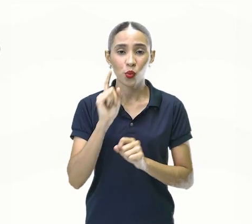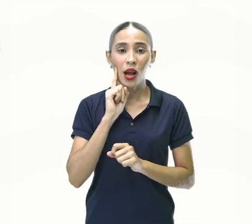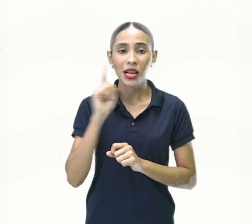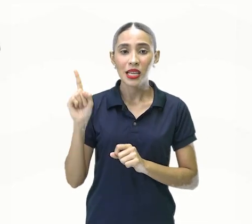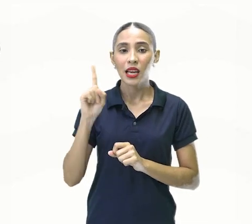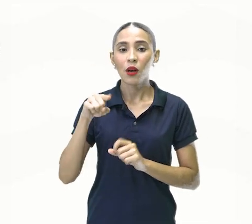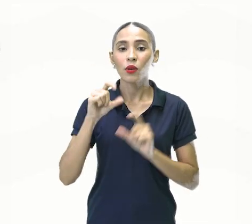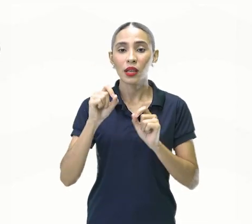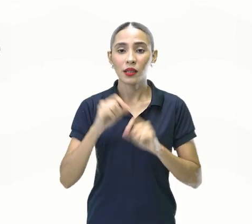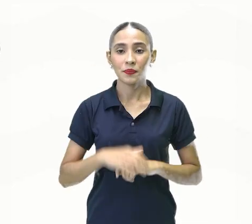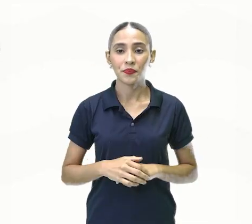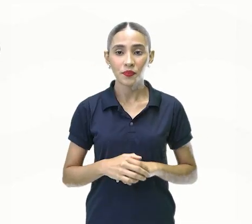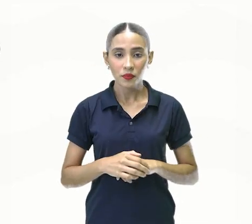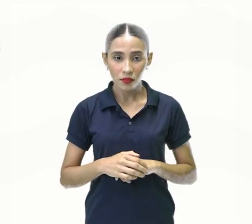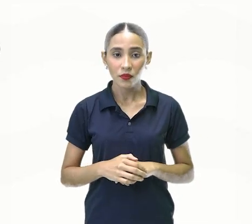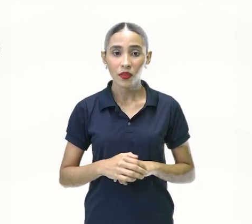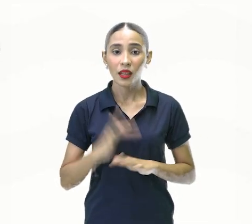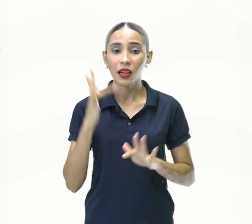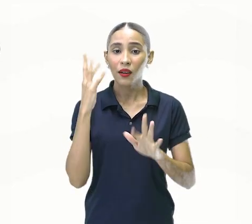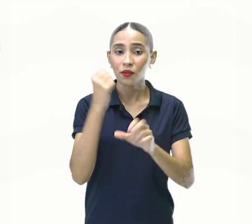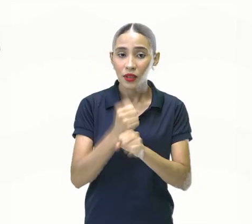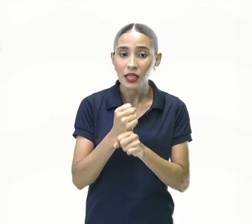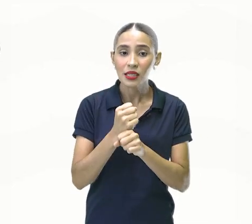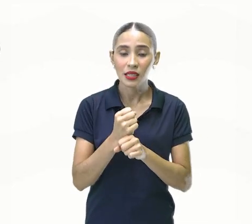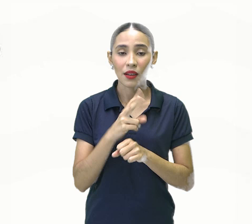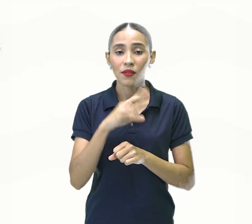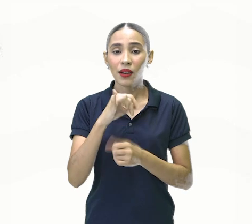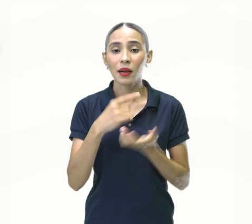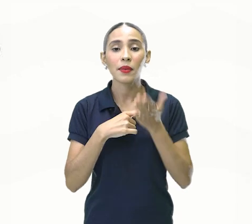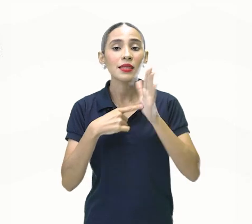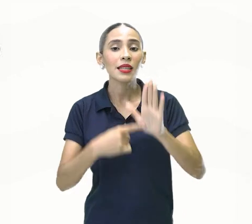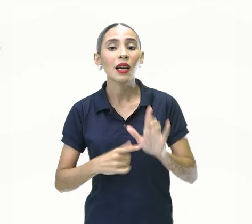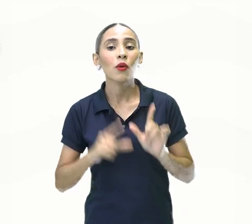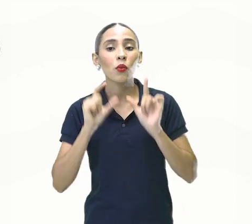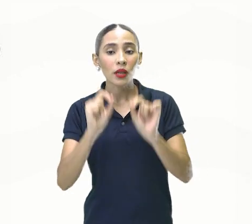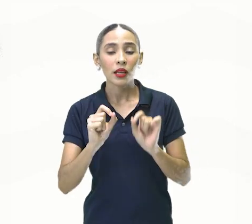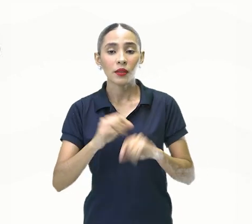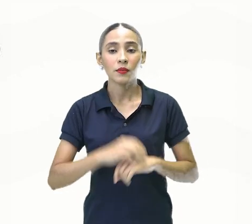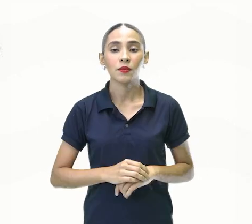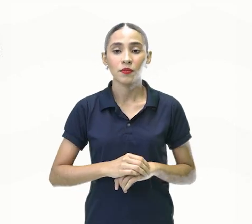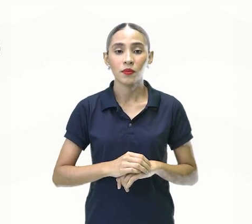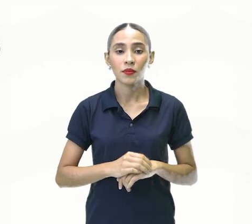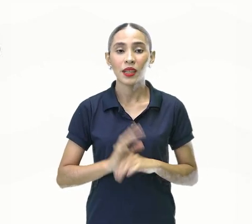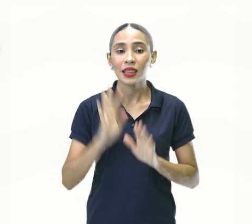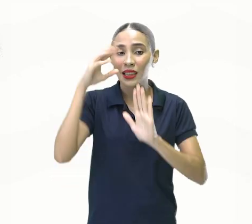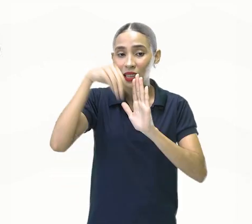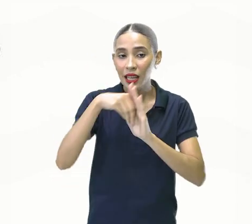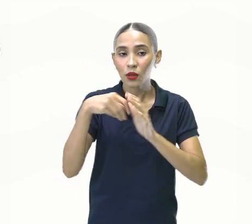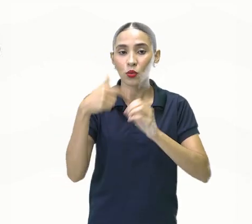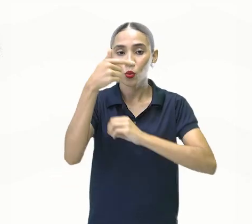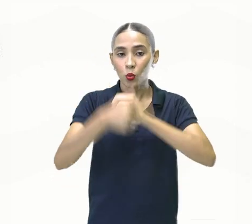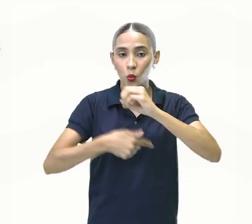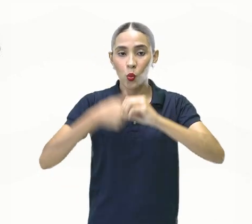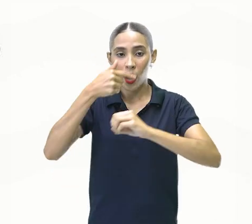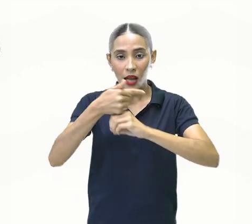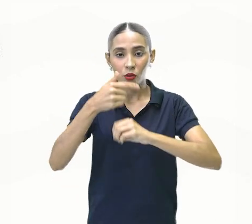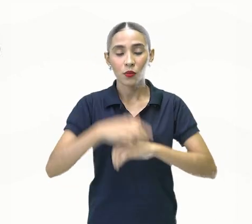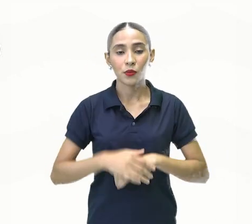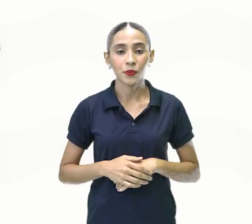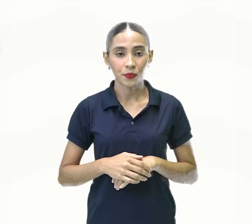a forma micro. A física quântica estabelece que no micromundo do átomo